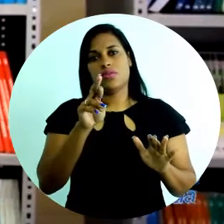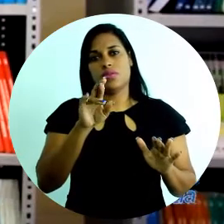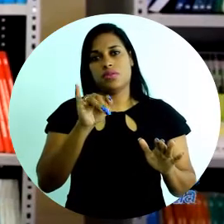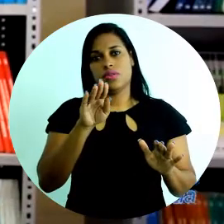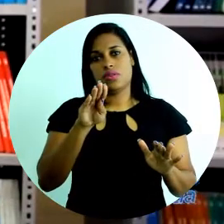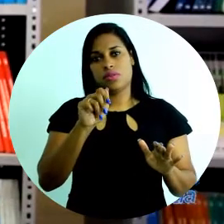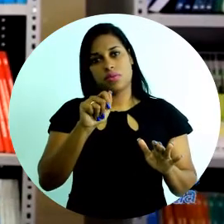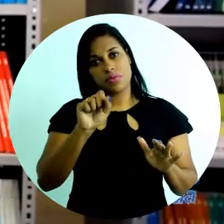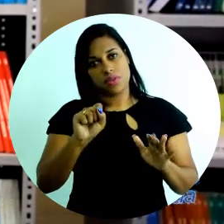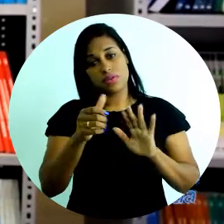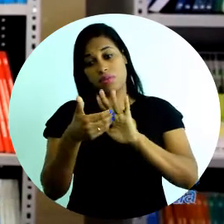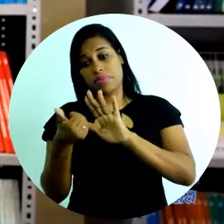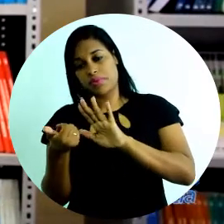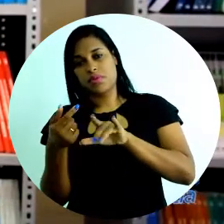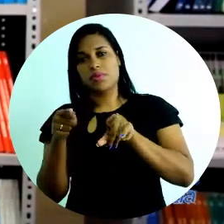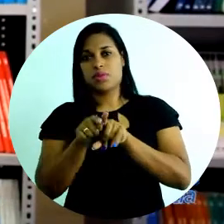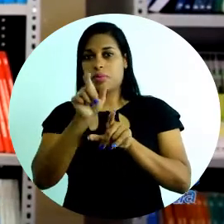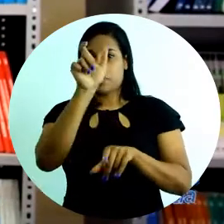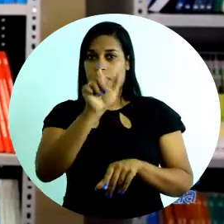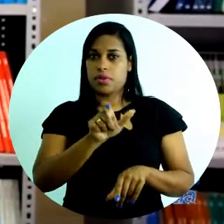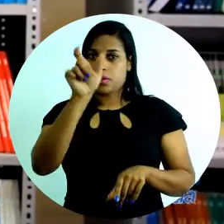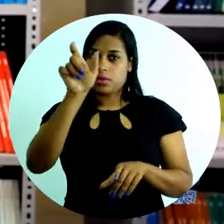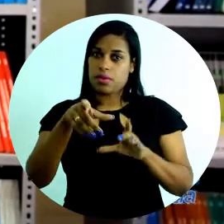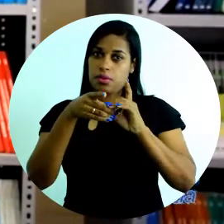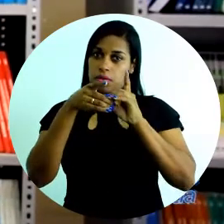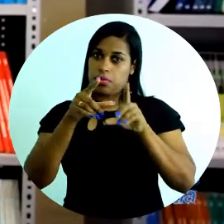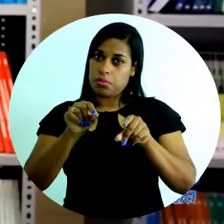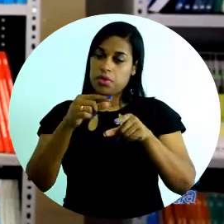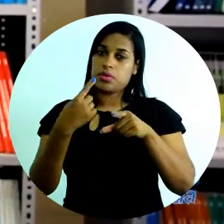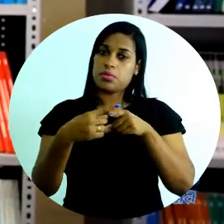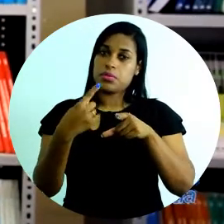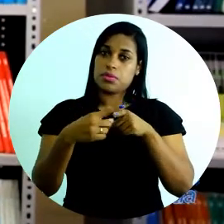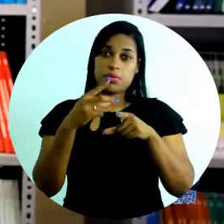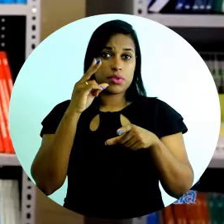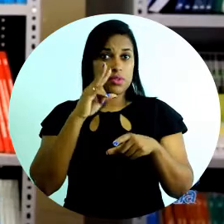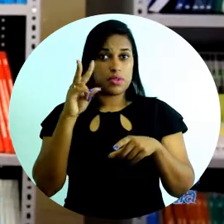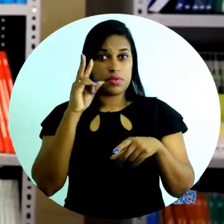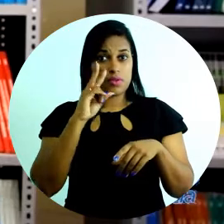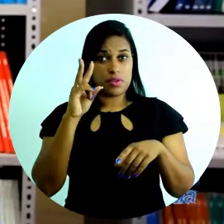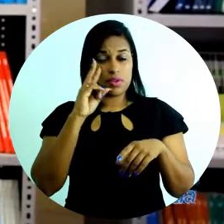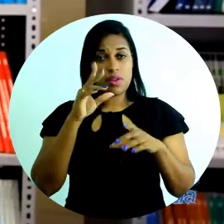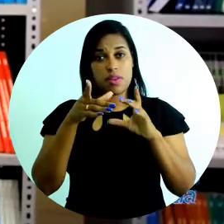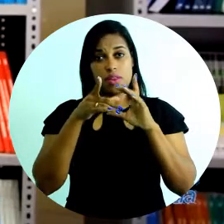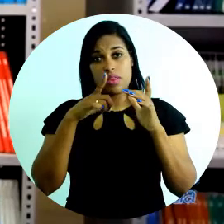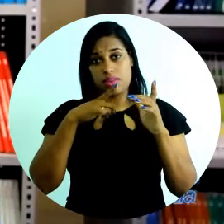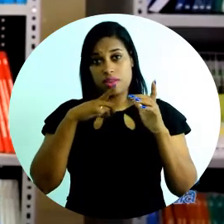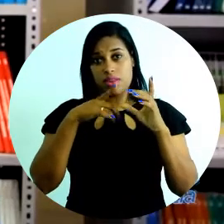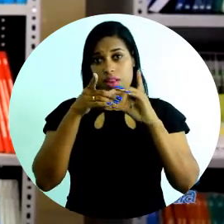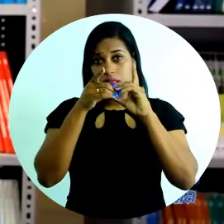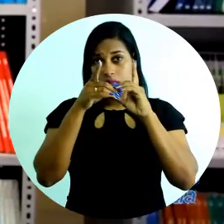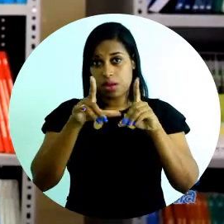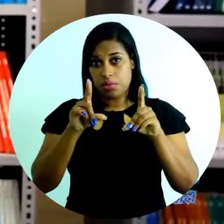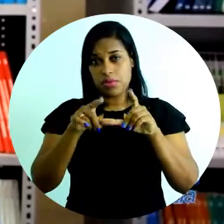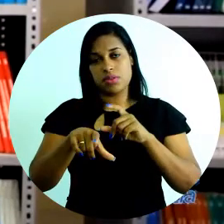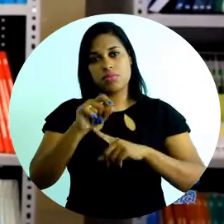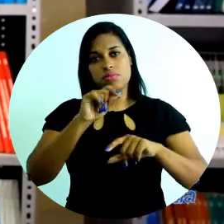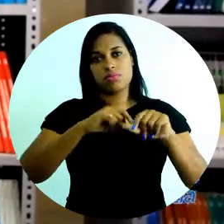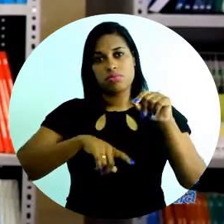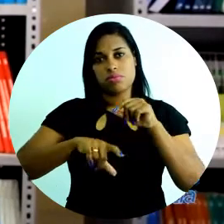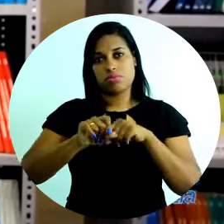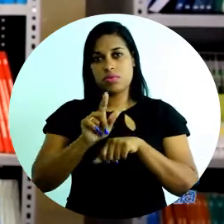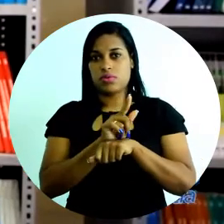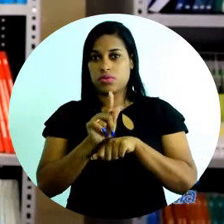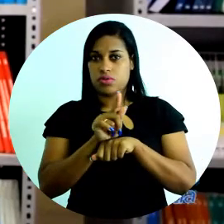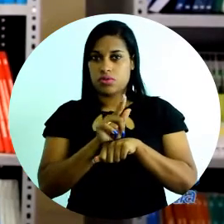sextuplas, mas que também tira o caráter, né, de democracia, porque para que a gente possa haver democracia na escolha dos